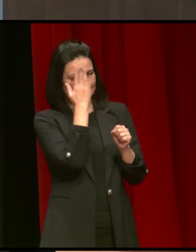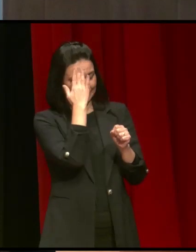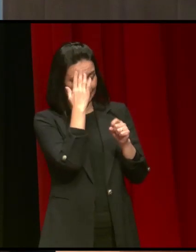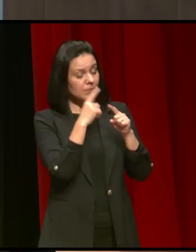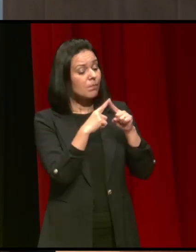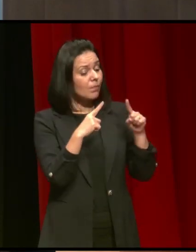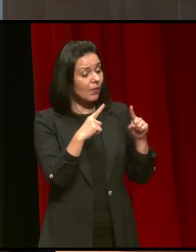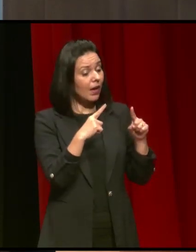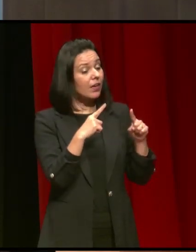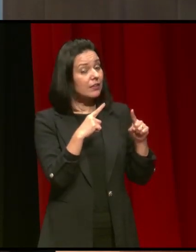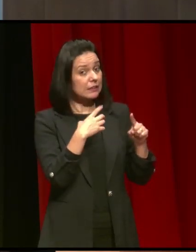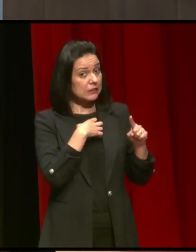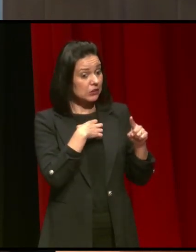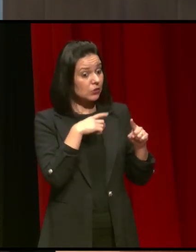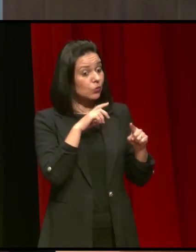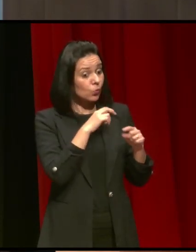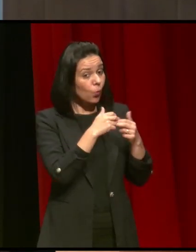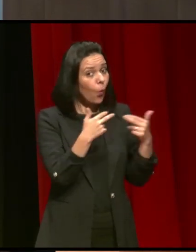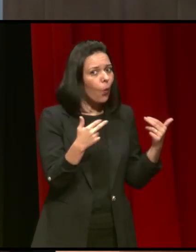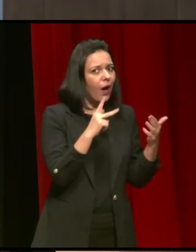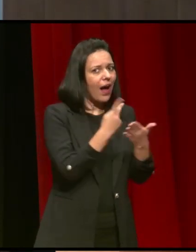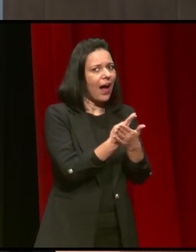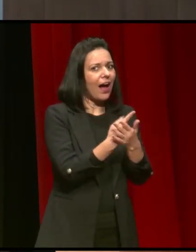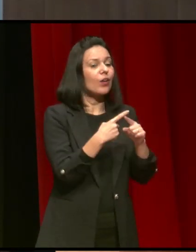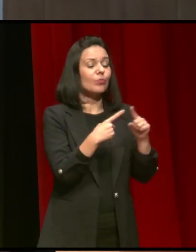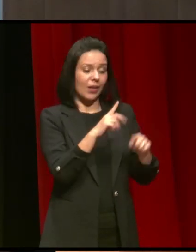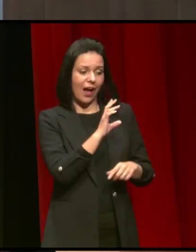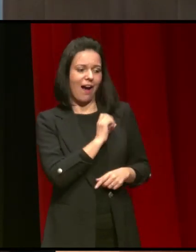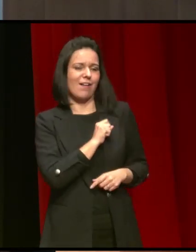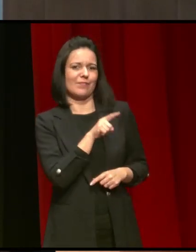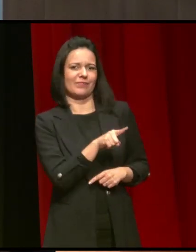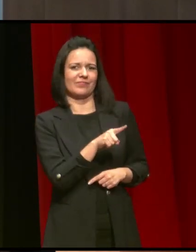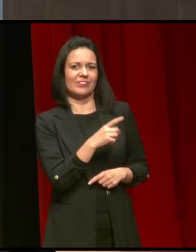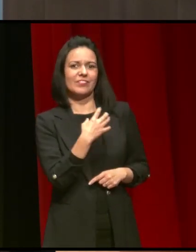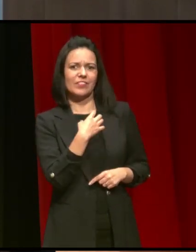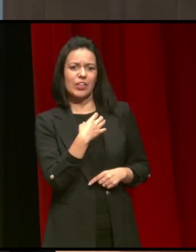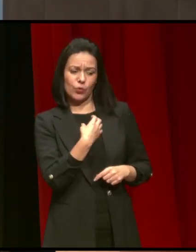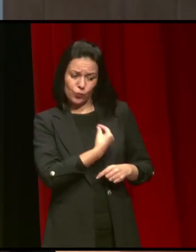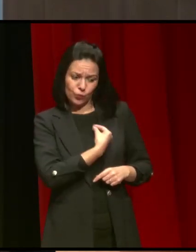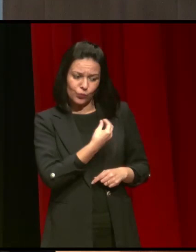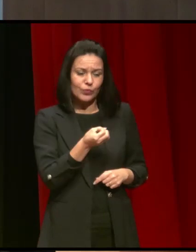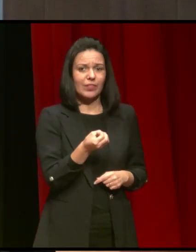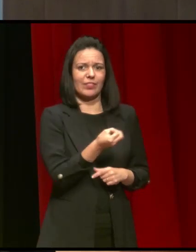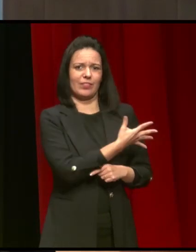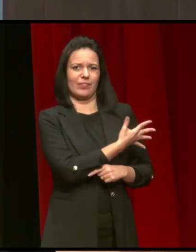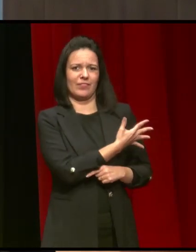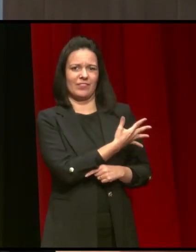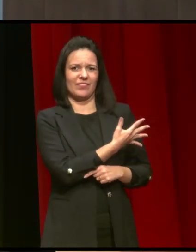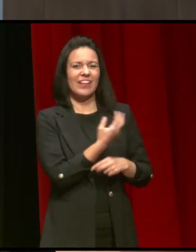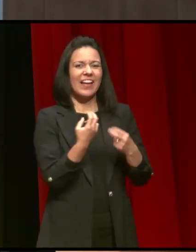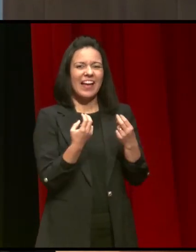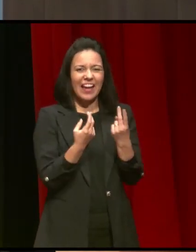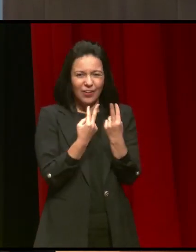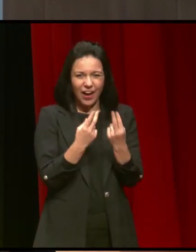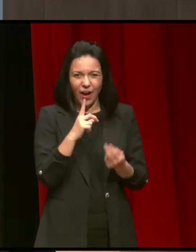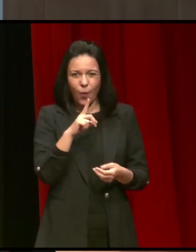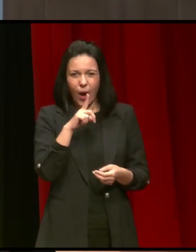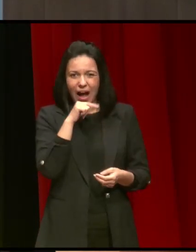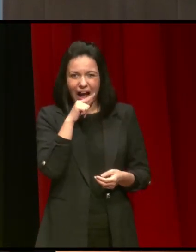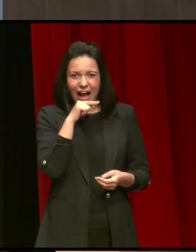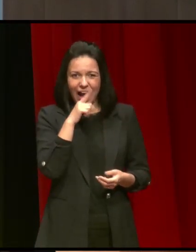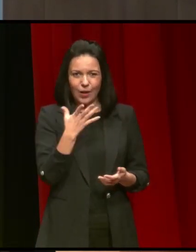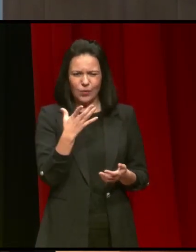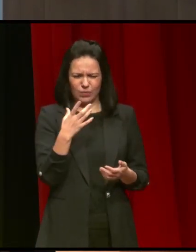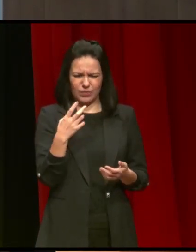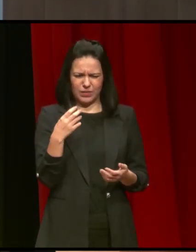amando você, eu vou dar água para você, a água da vida. Você vai, por exemplo, vindo aqui, ó, ela, ah, é a água que eu preciso mais voltar. Ah, não é essa água aqui não, vou te dar uma outra